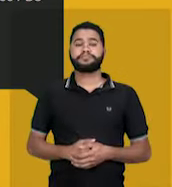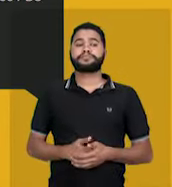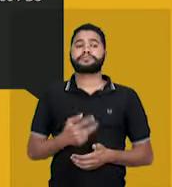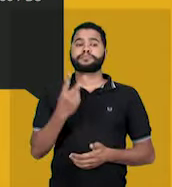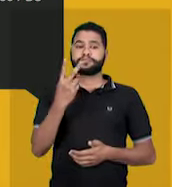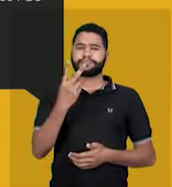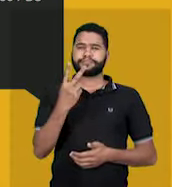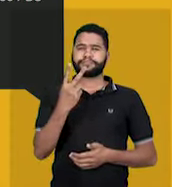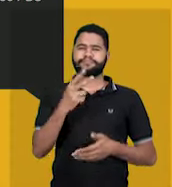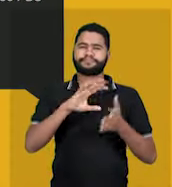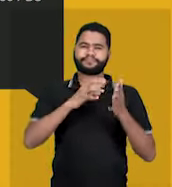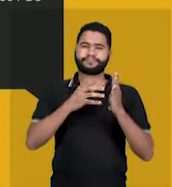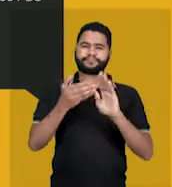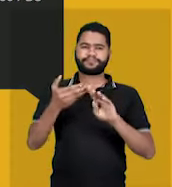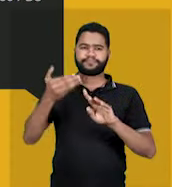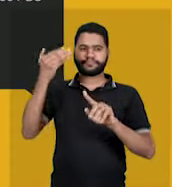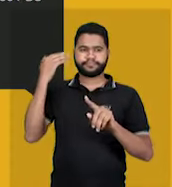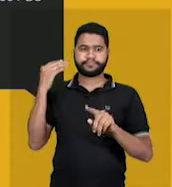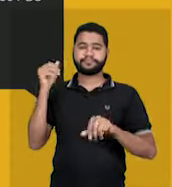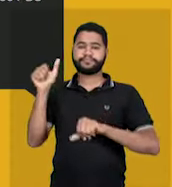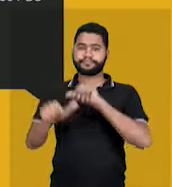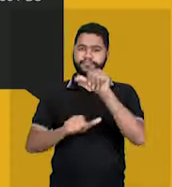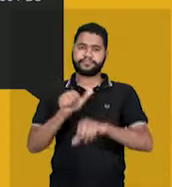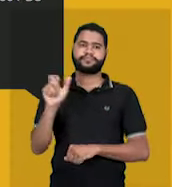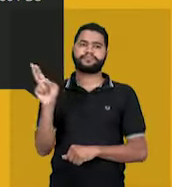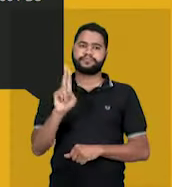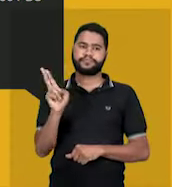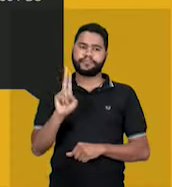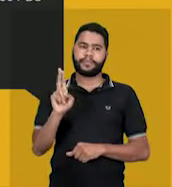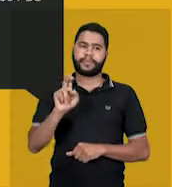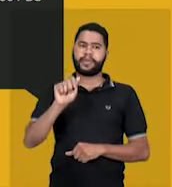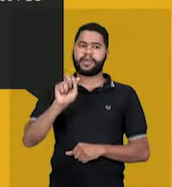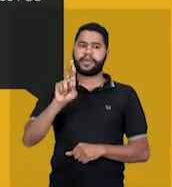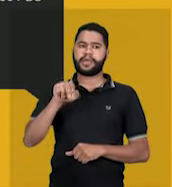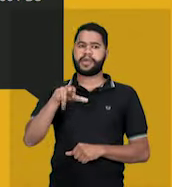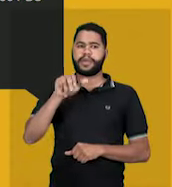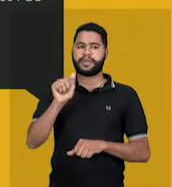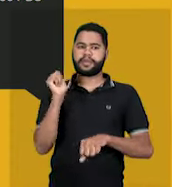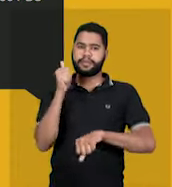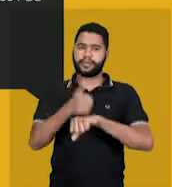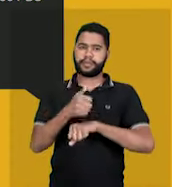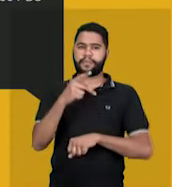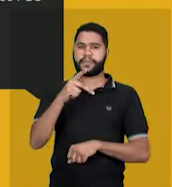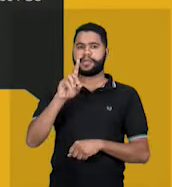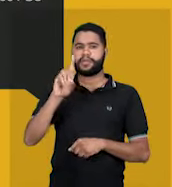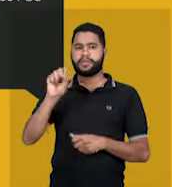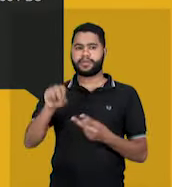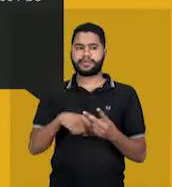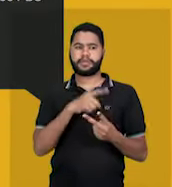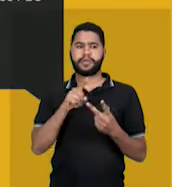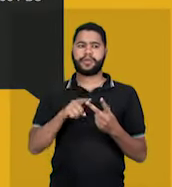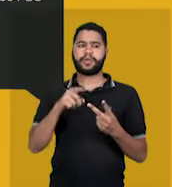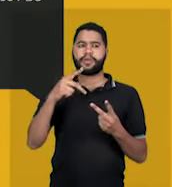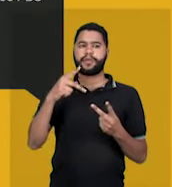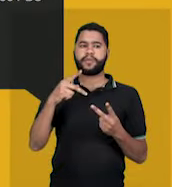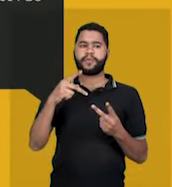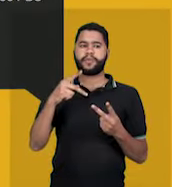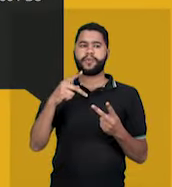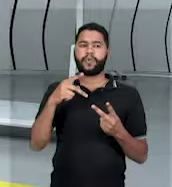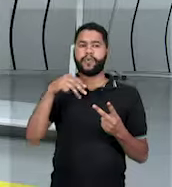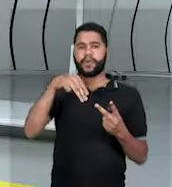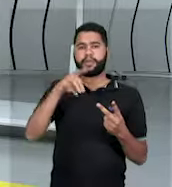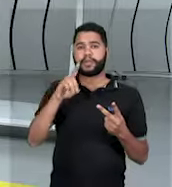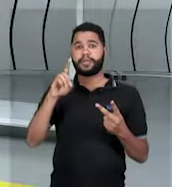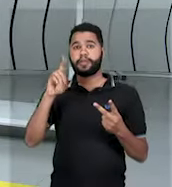partidos anteriores, né, vão trocar de nomes, a ARENA passa a se chamar PDS e o MDB passa a se chamar